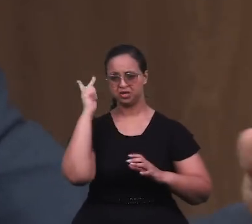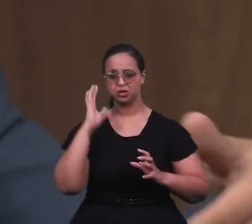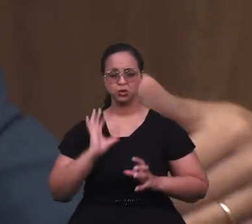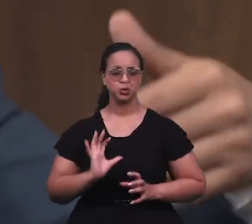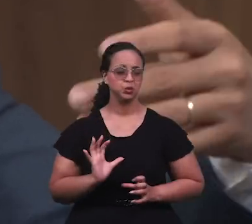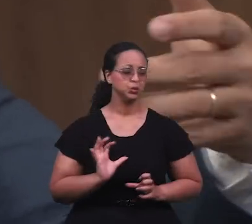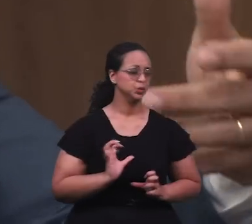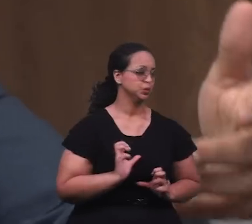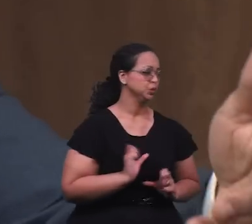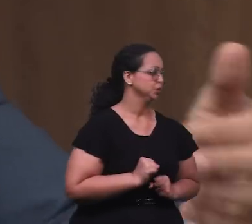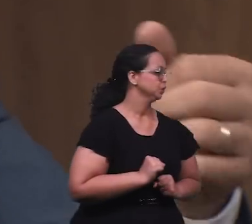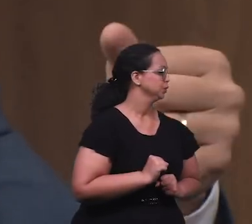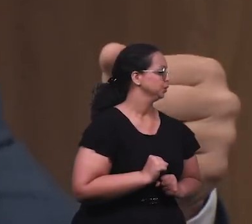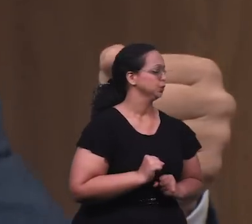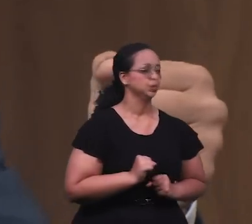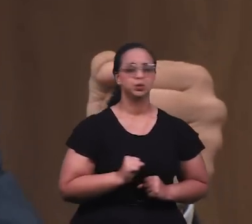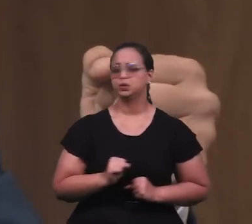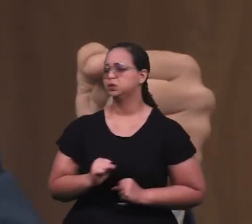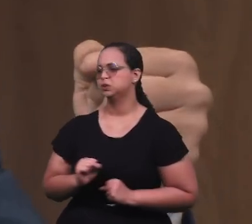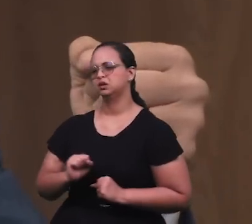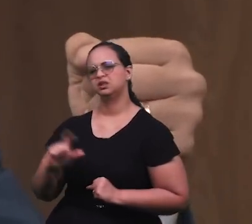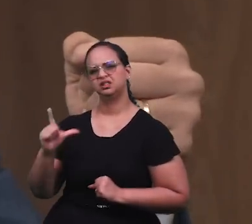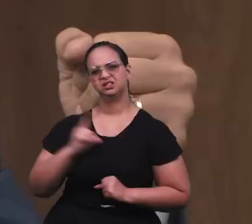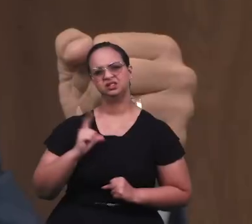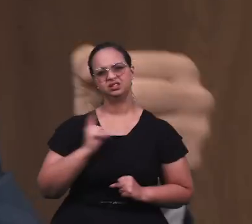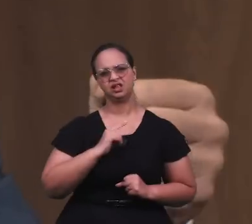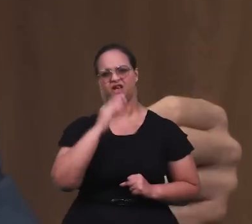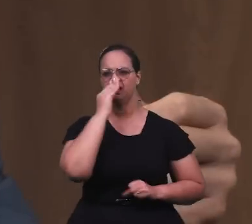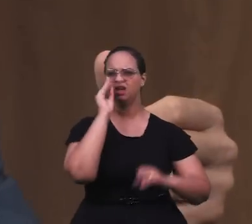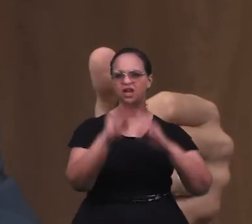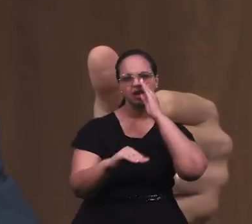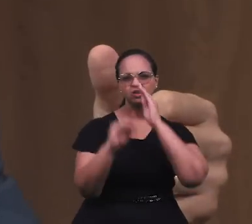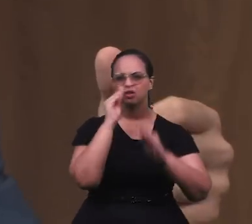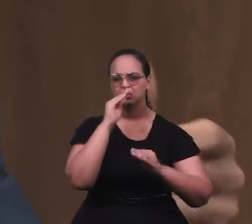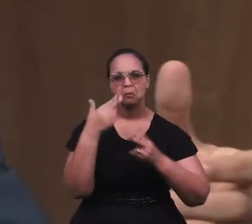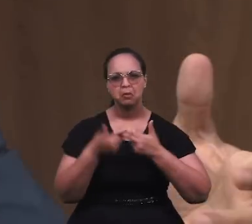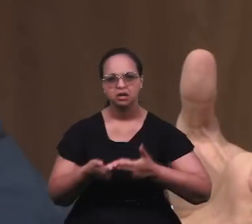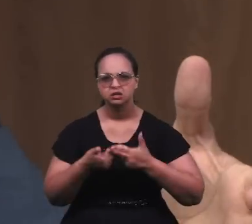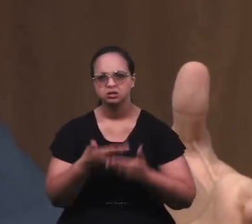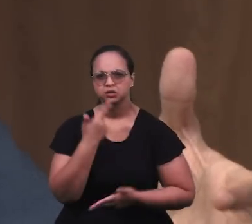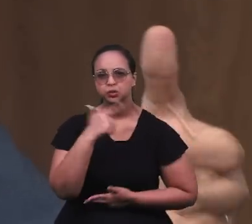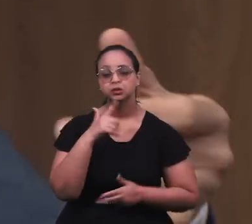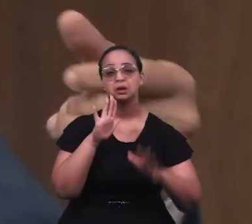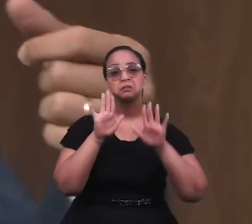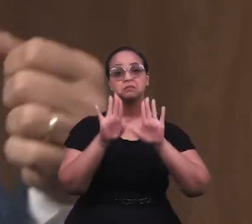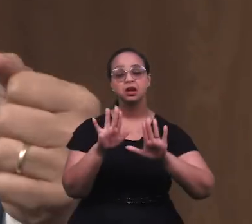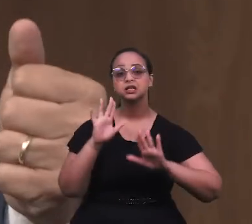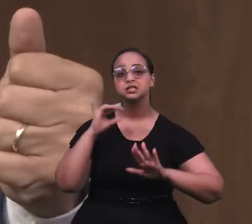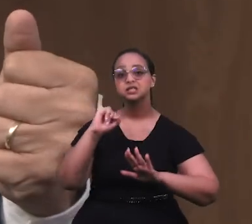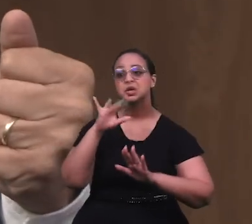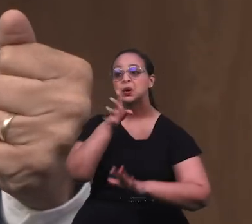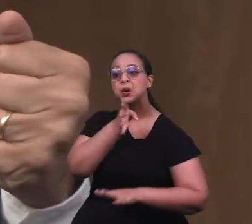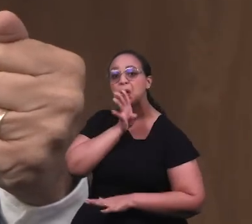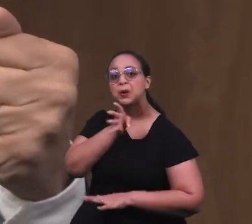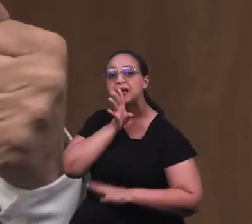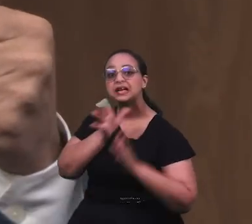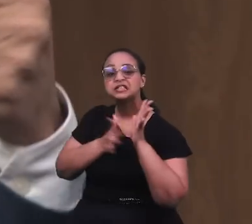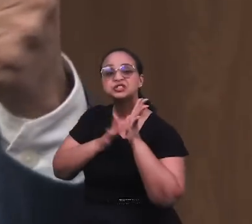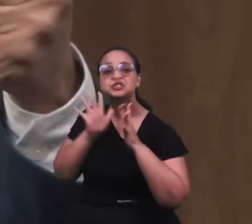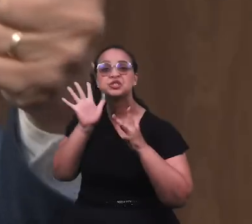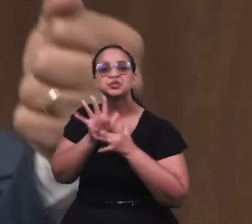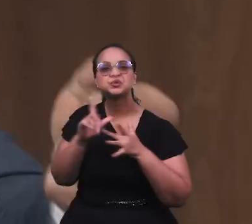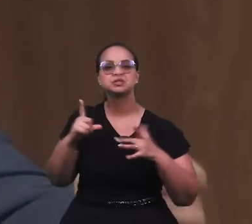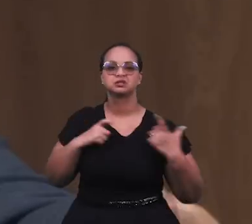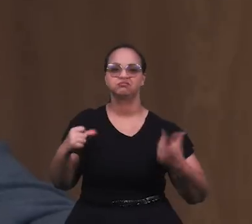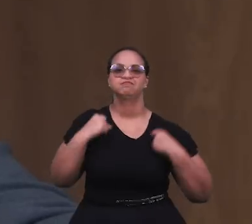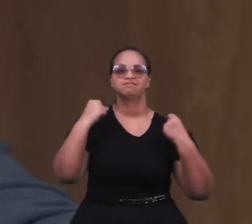amargas, elas acabam por ser rejeitadas. Ninguém tem mais paciência para ouvir. Mas quando essas pessoas vêm a Cristo, elas recebem